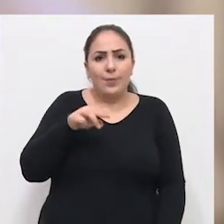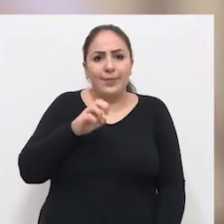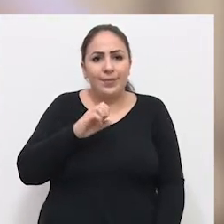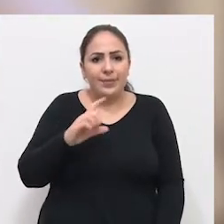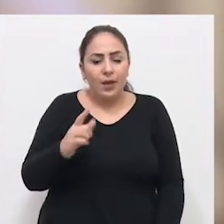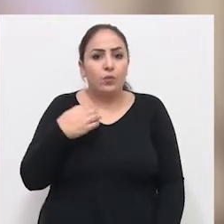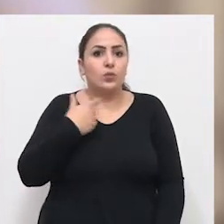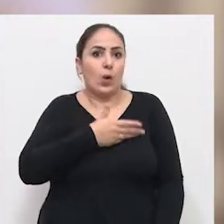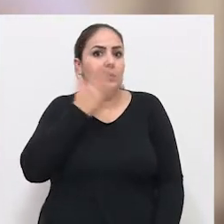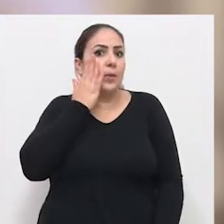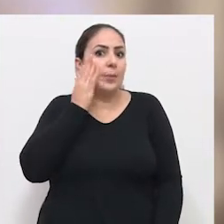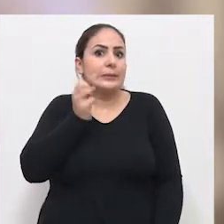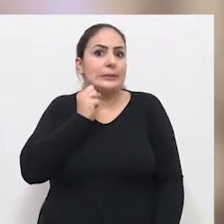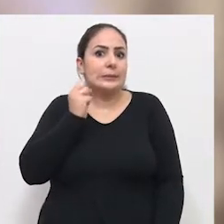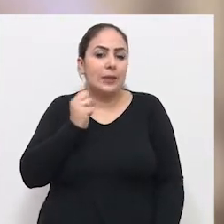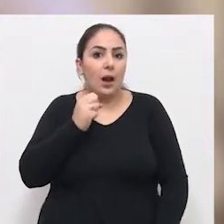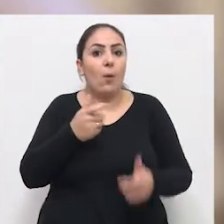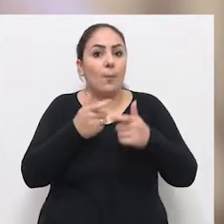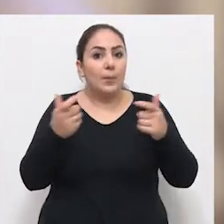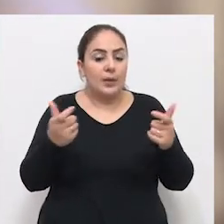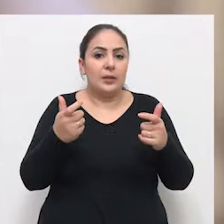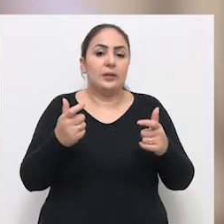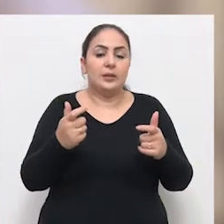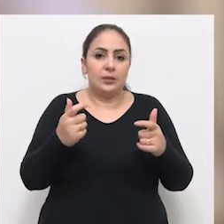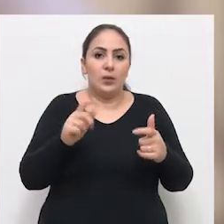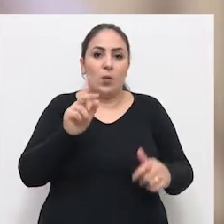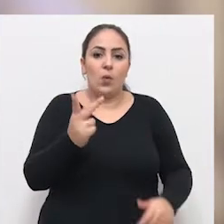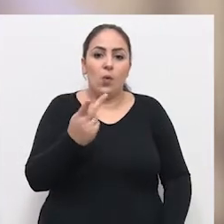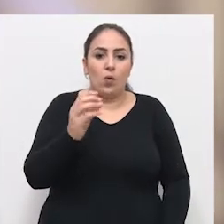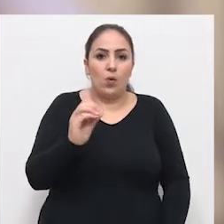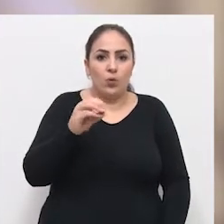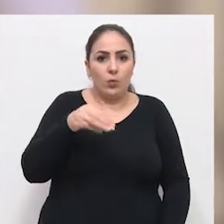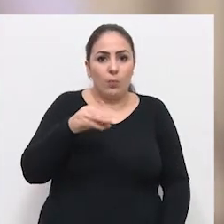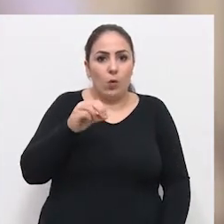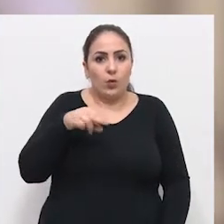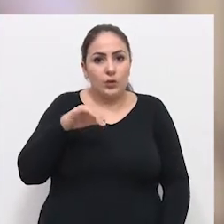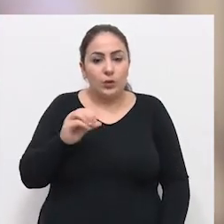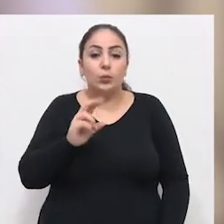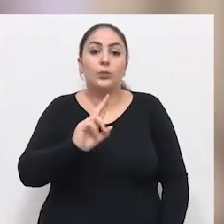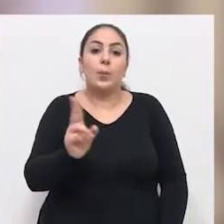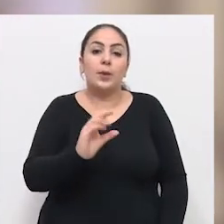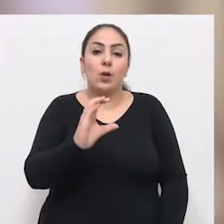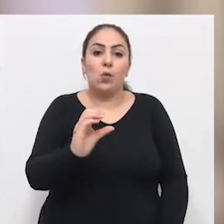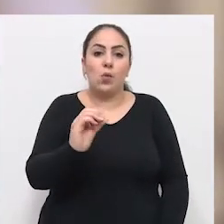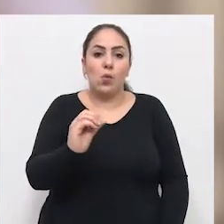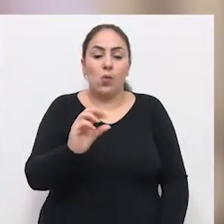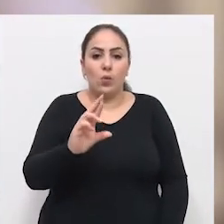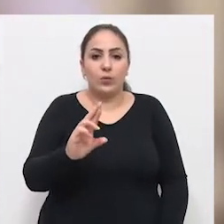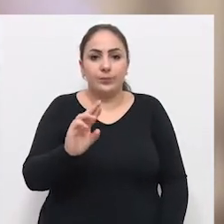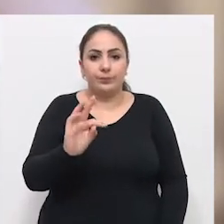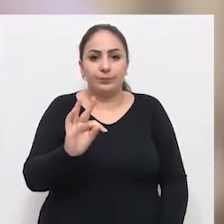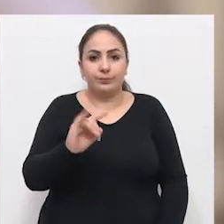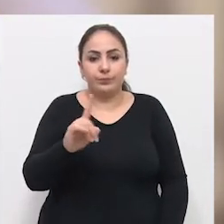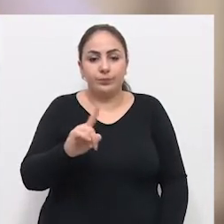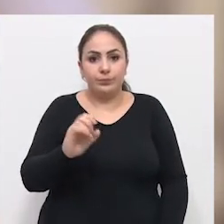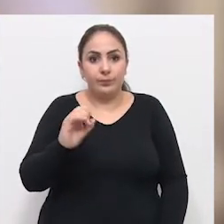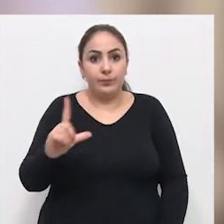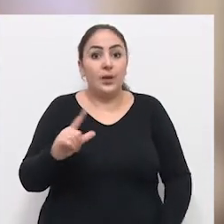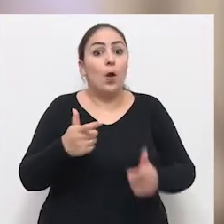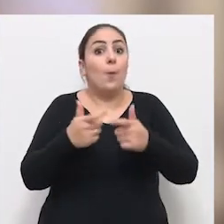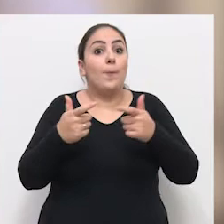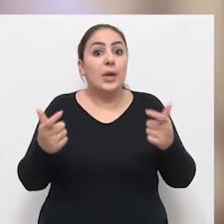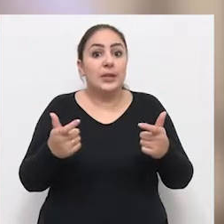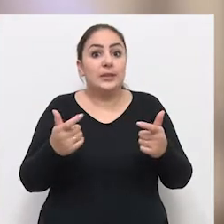Sabemos que o estresse aumenta um hormônio chamado de cortisol e é um hormônio que causa um aumento